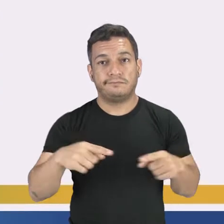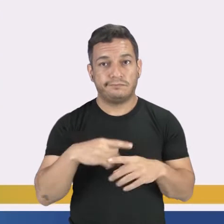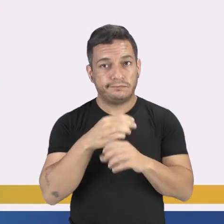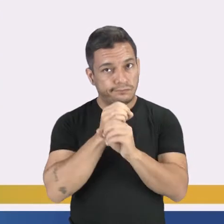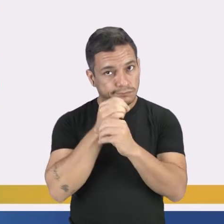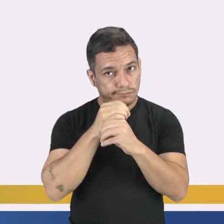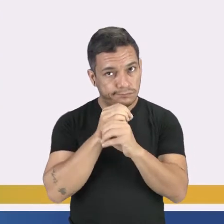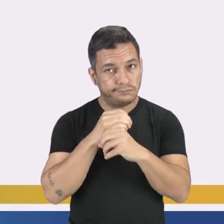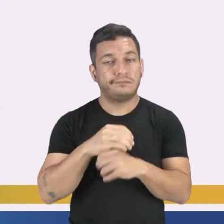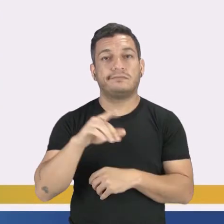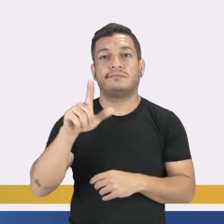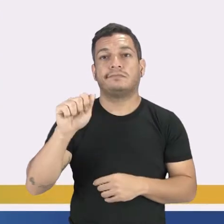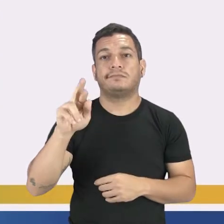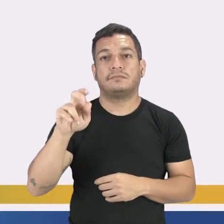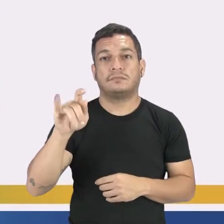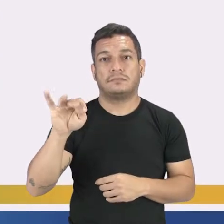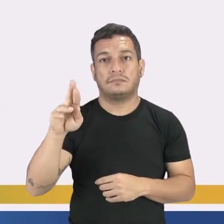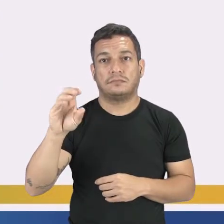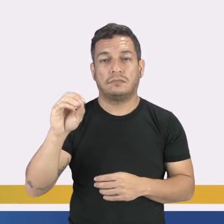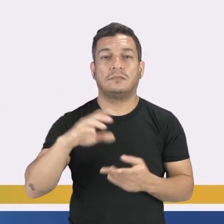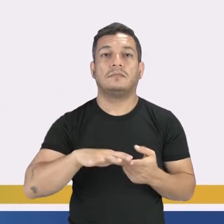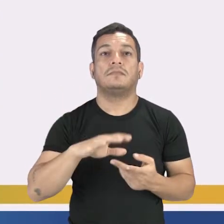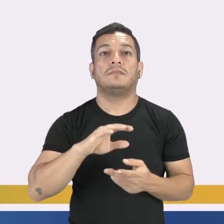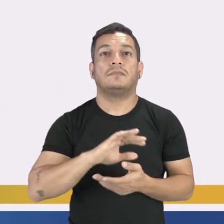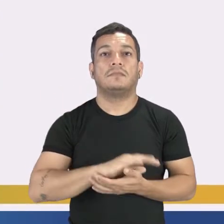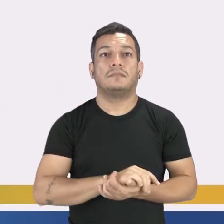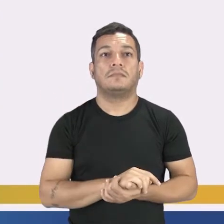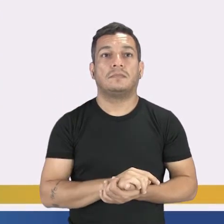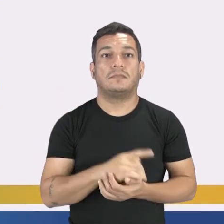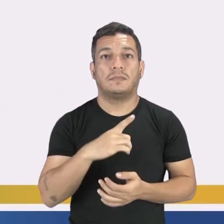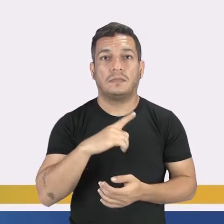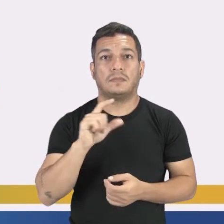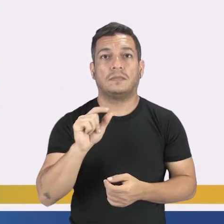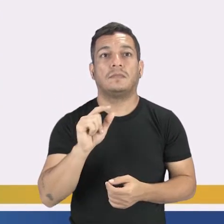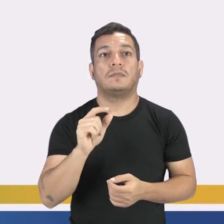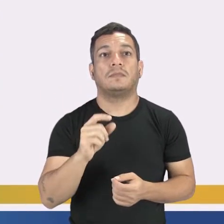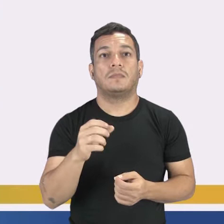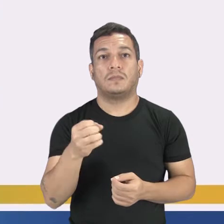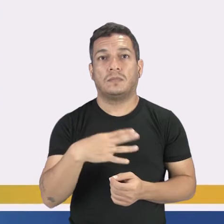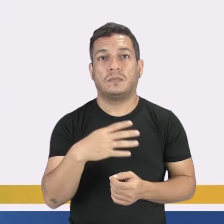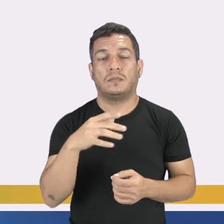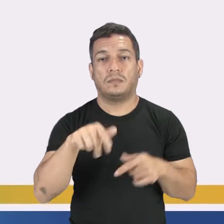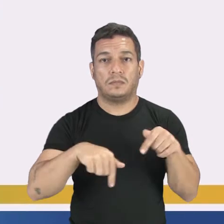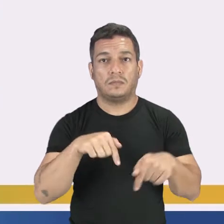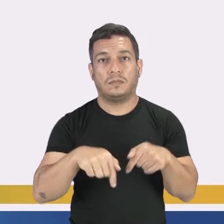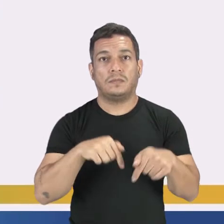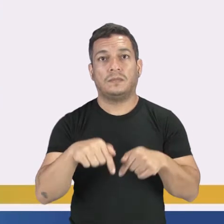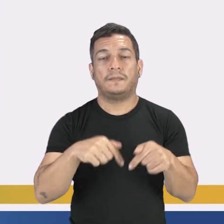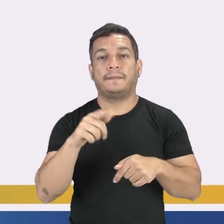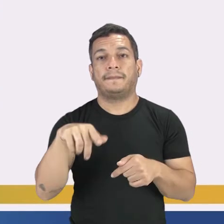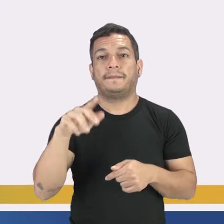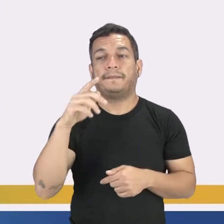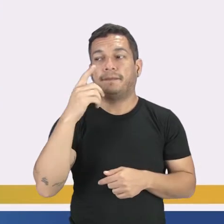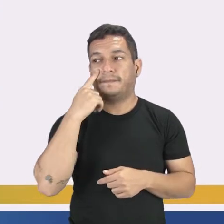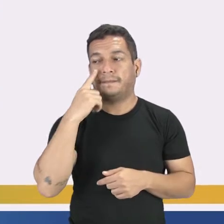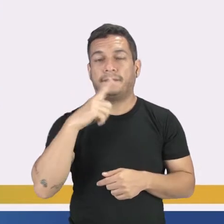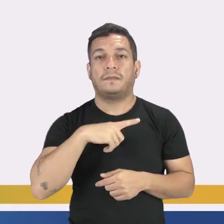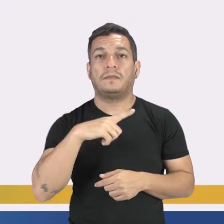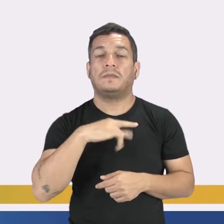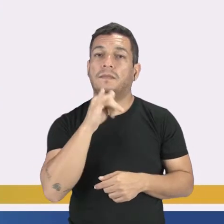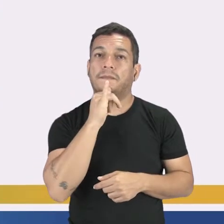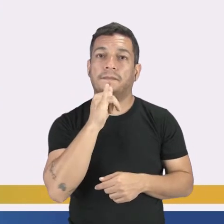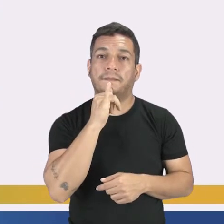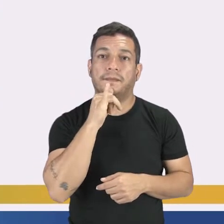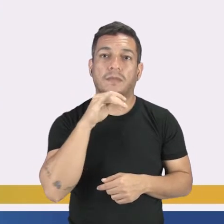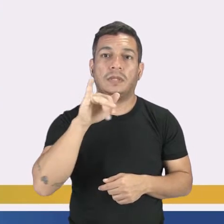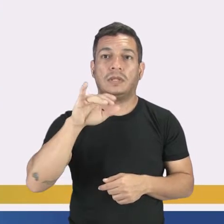artificialmente nas reações artificiais de transmutação, a qual produz um novo elemento químico radioativo. E aí a gente tem como